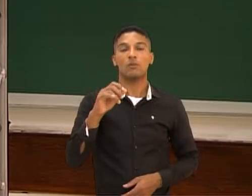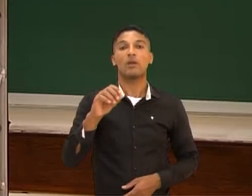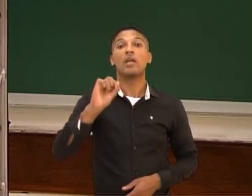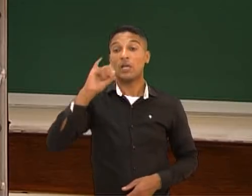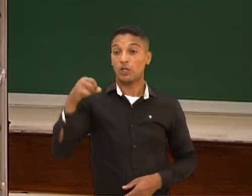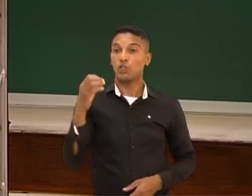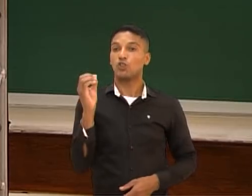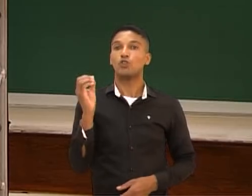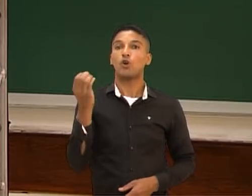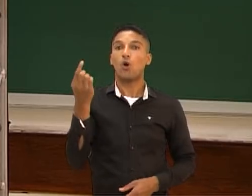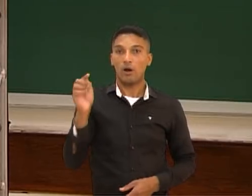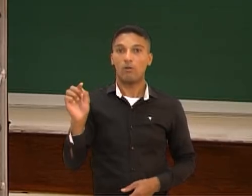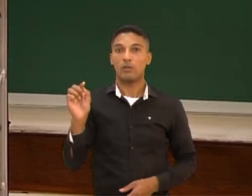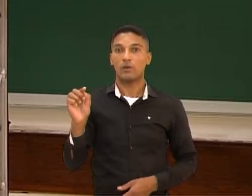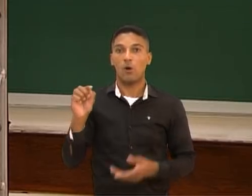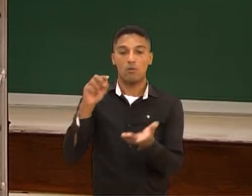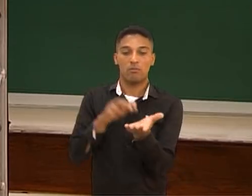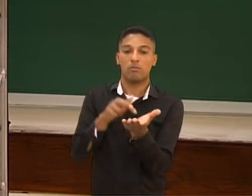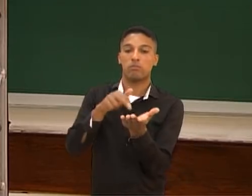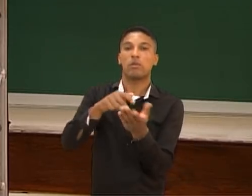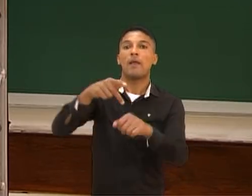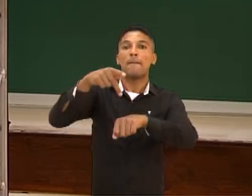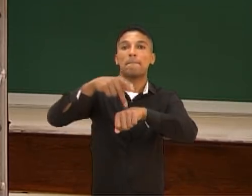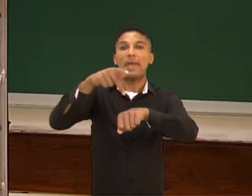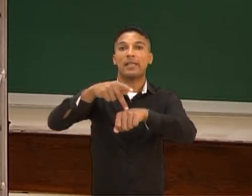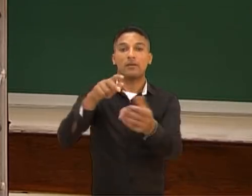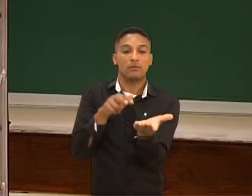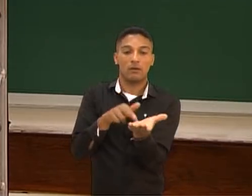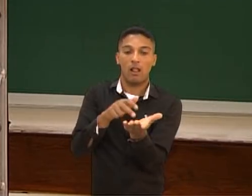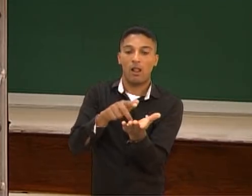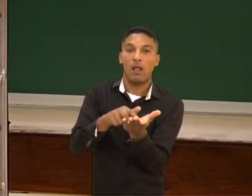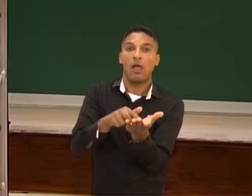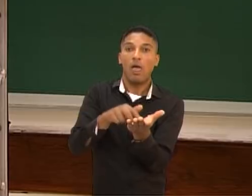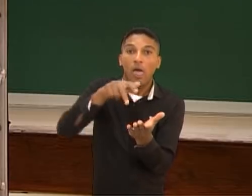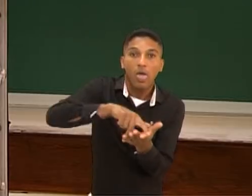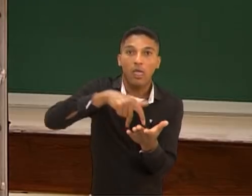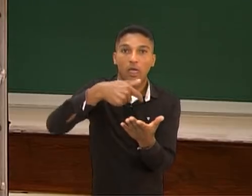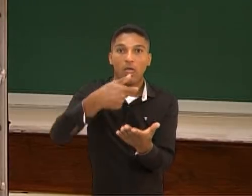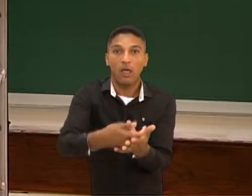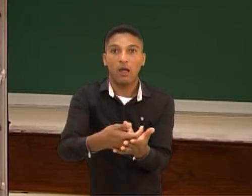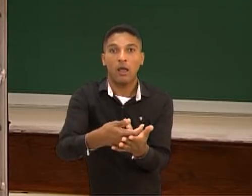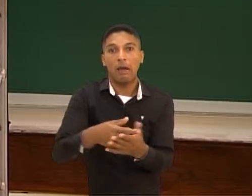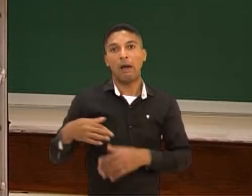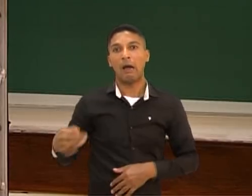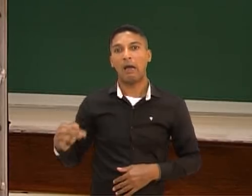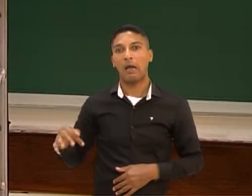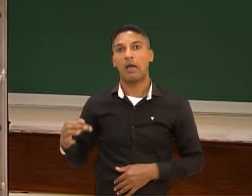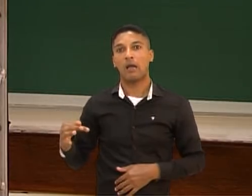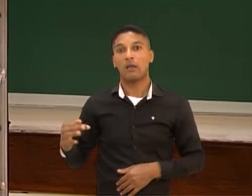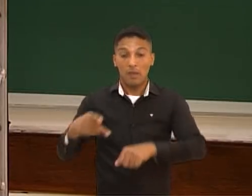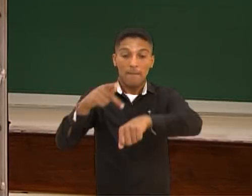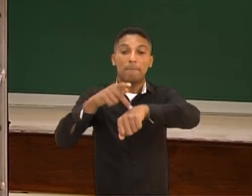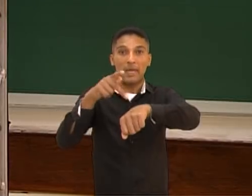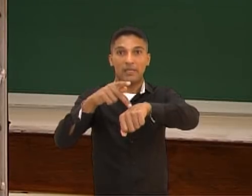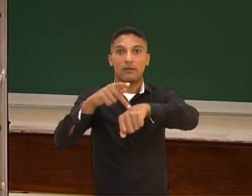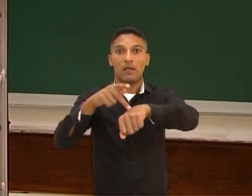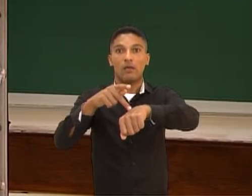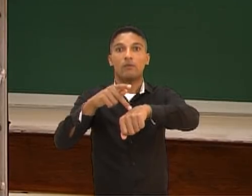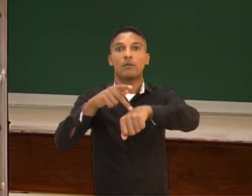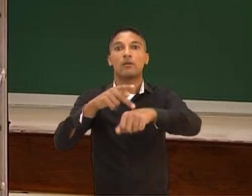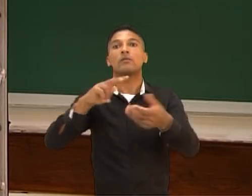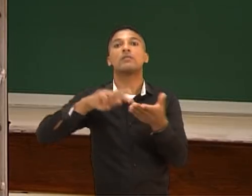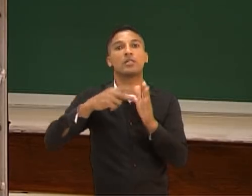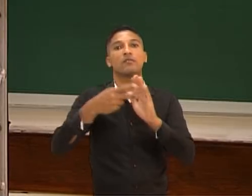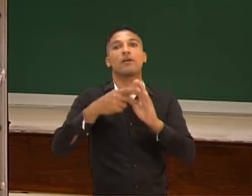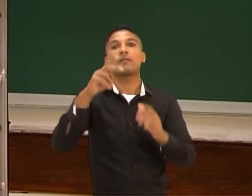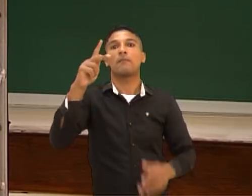machucou, essa pedra é no sentido real, no sentido denotativo, né? Diferente do poema do Carlos Drummond de Andrade, quando ele diz que tinha uma